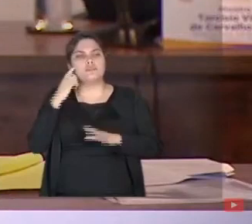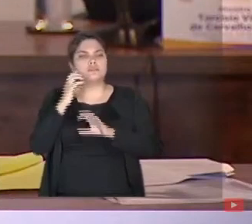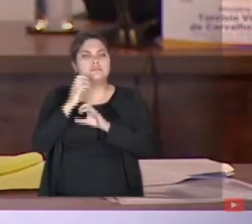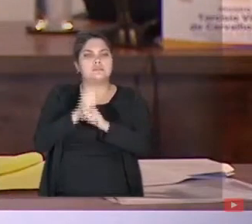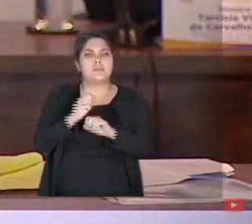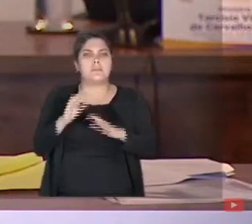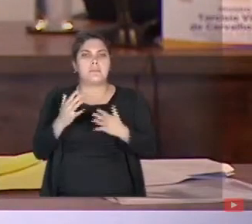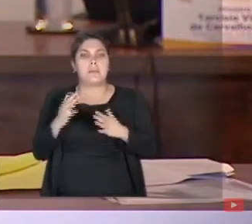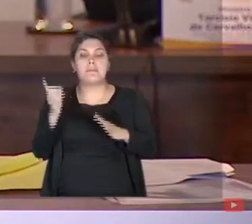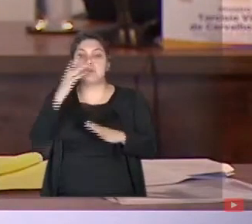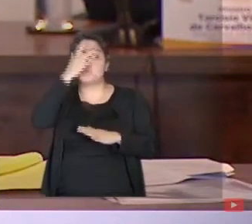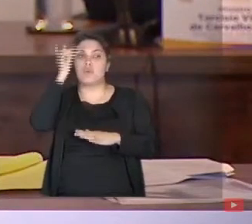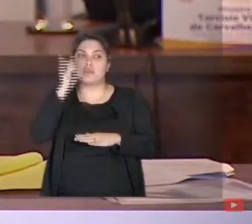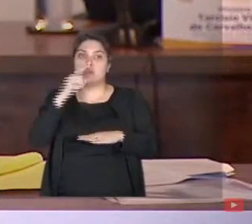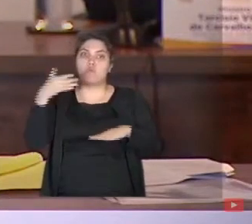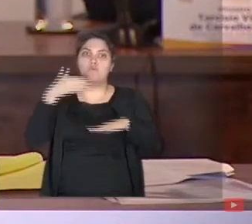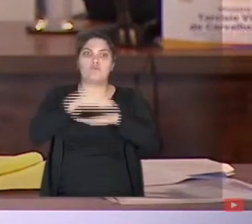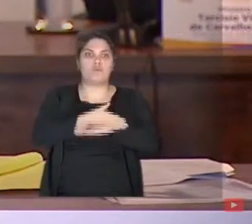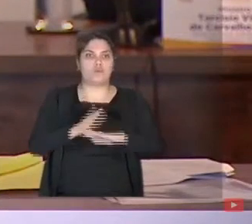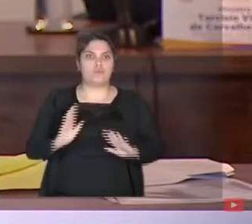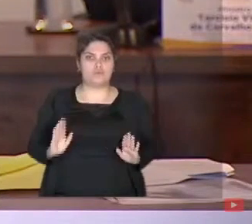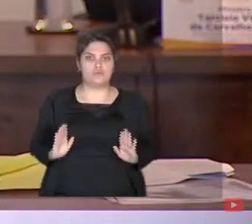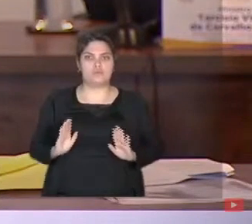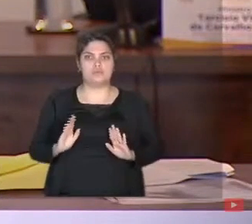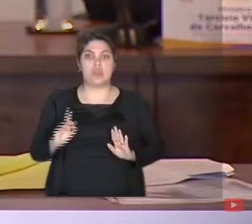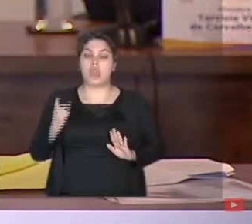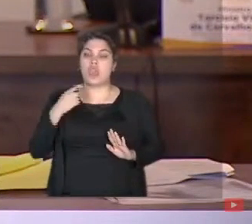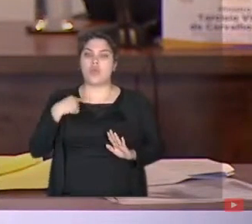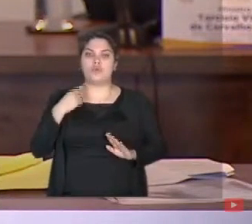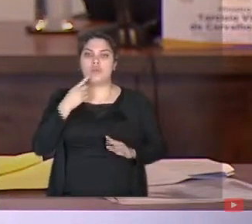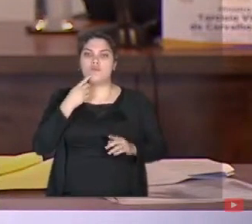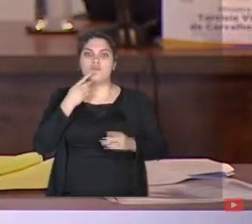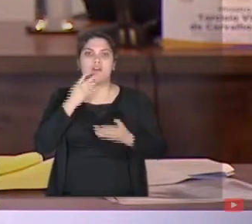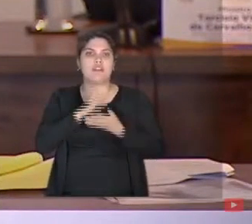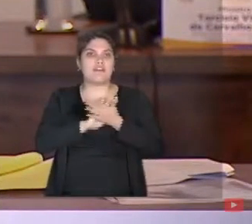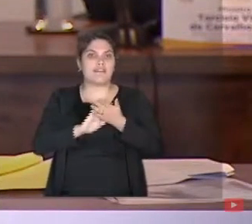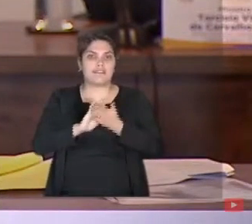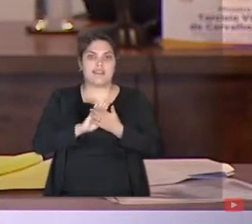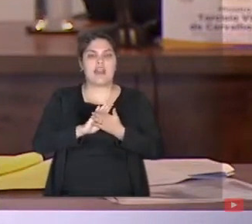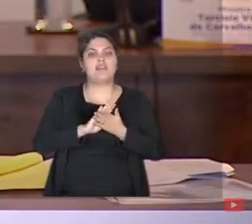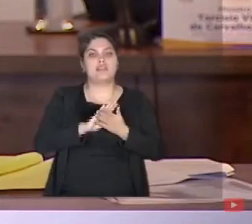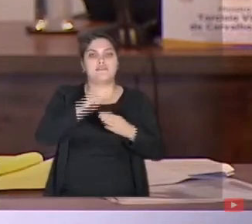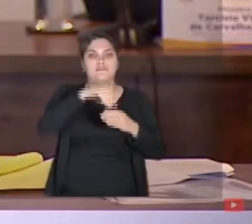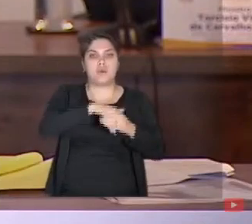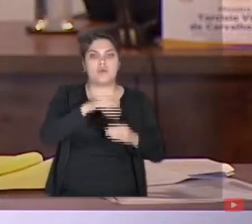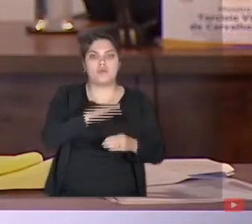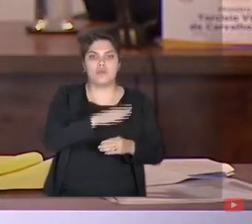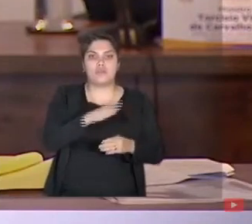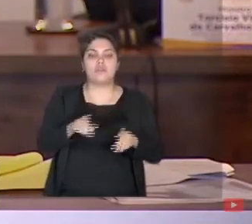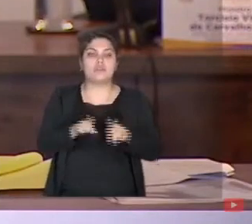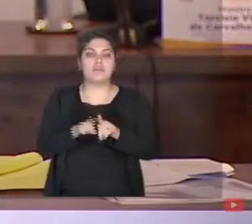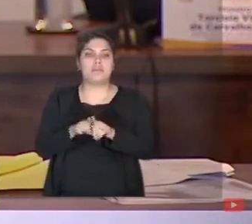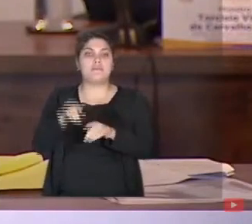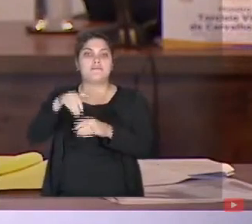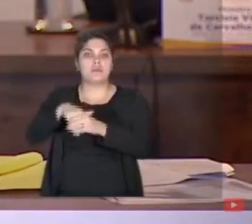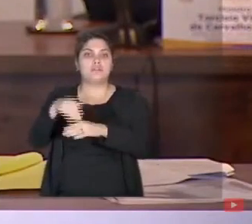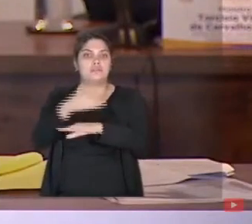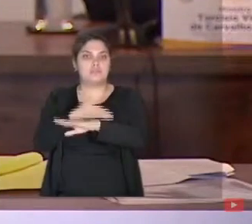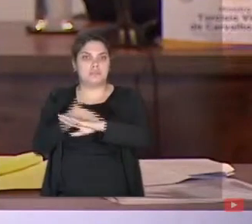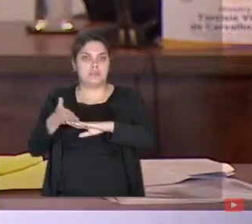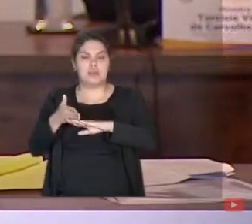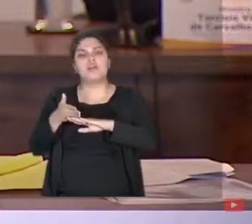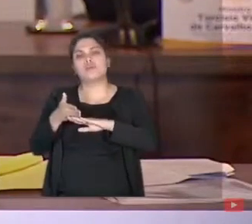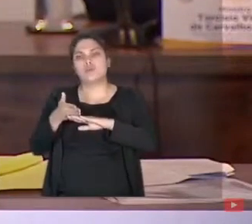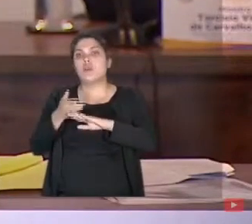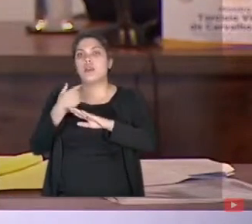a não comparecimento, e, portanto, não incluir votos nulos e brancos, e assim, eu conversei